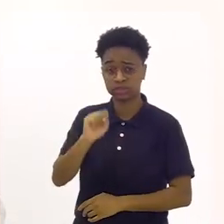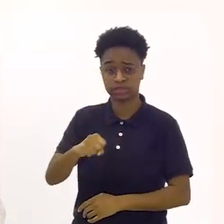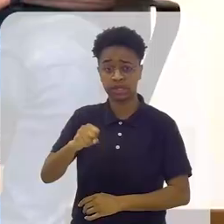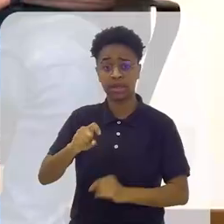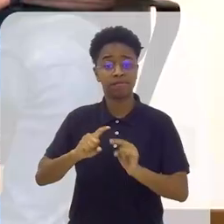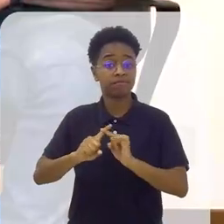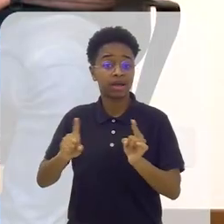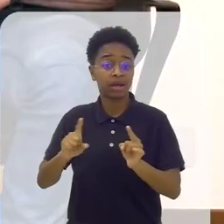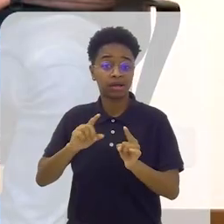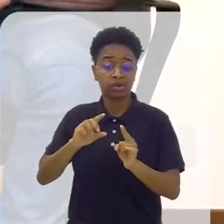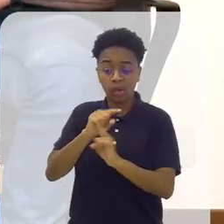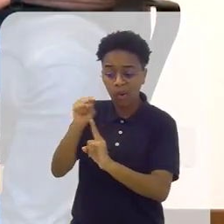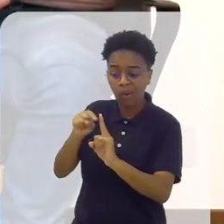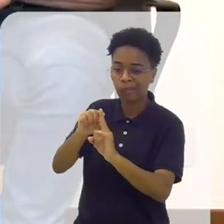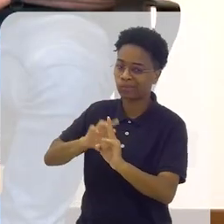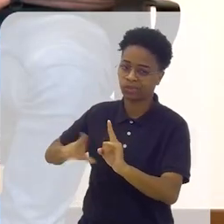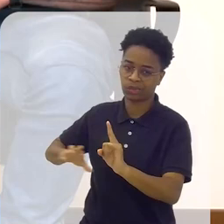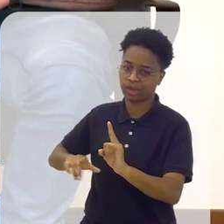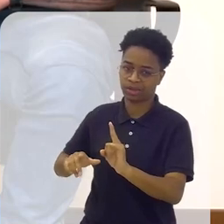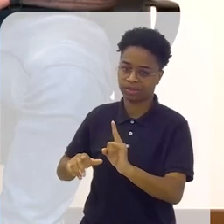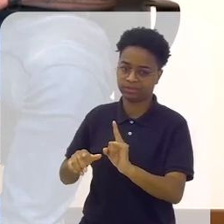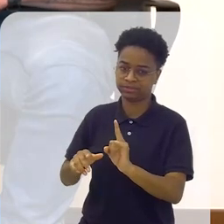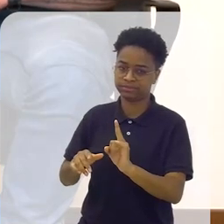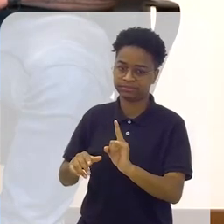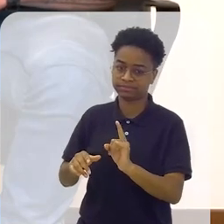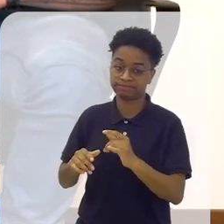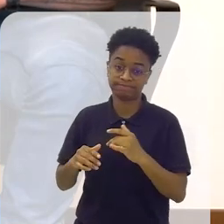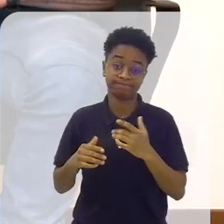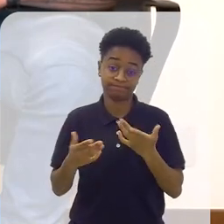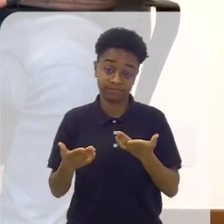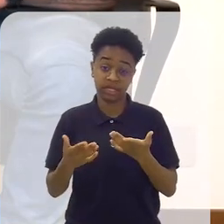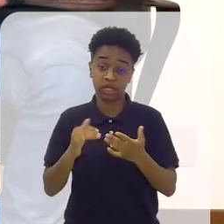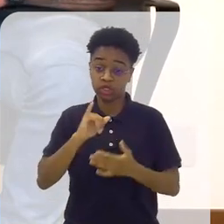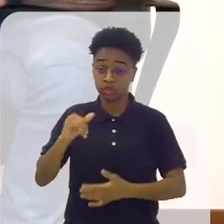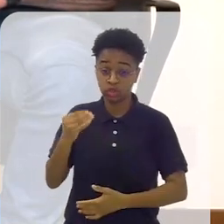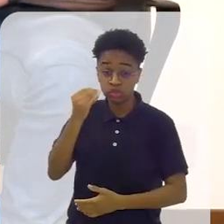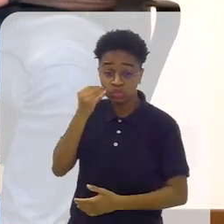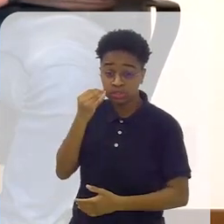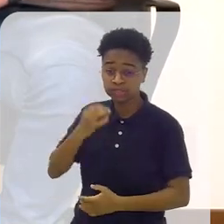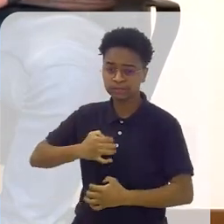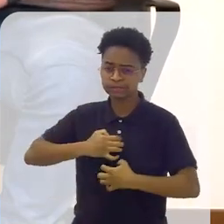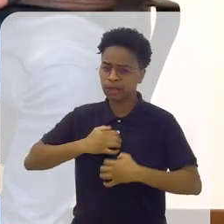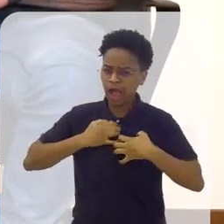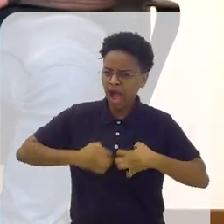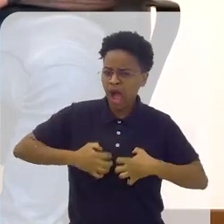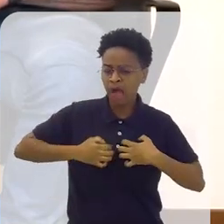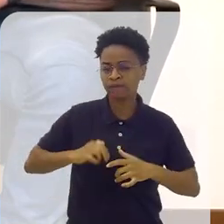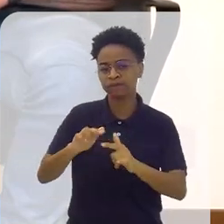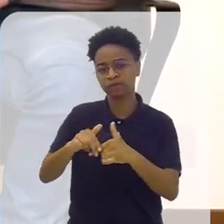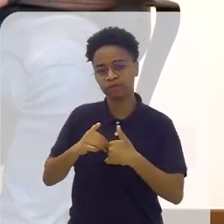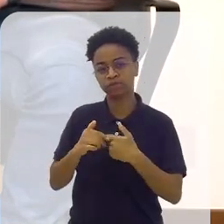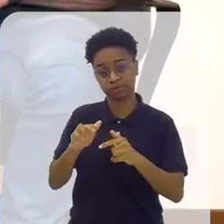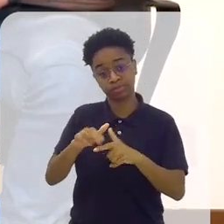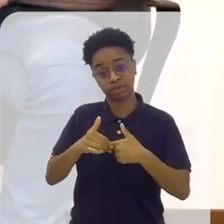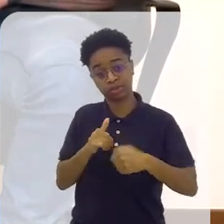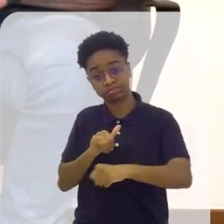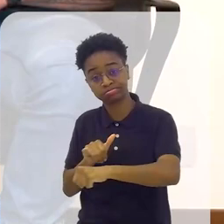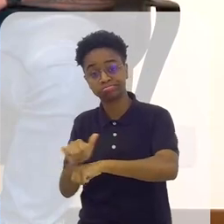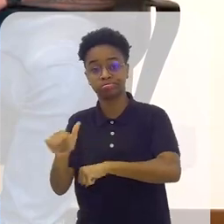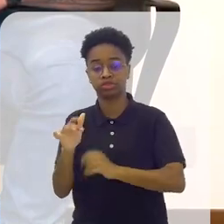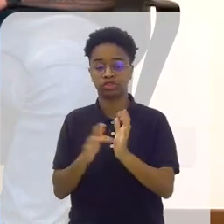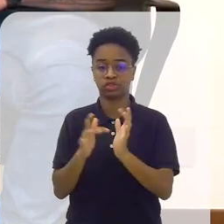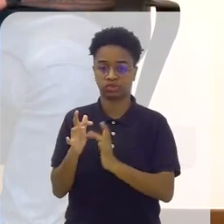força. Só que não foi para isso que ele veio ao mundo. Ele não foi para a E até o que irritou Judas foi isso. Sim, o que levou Judas a